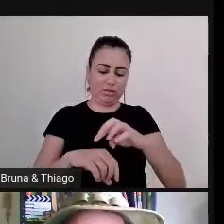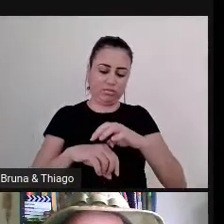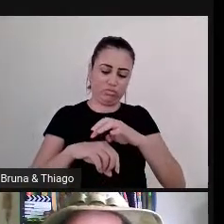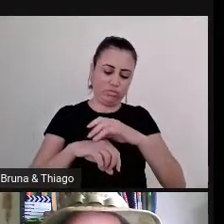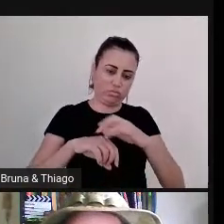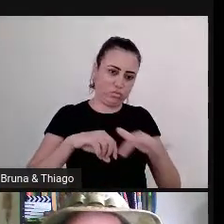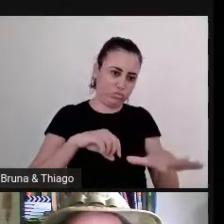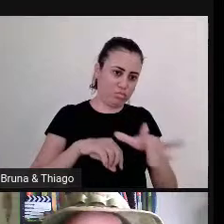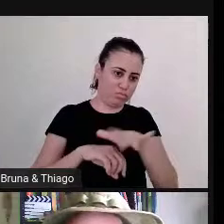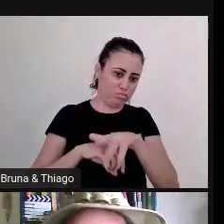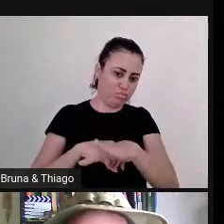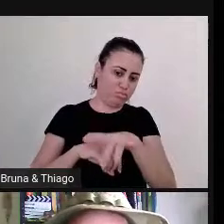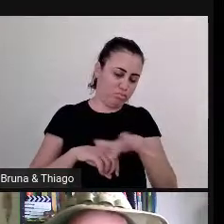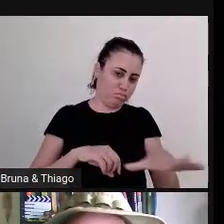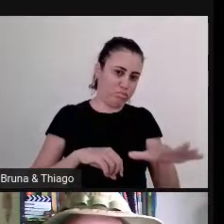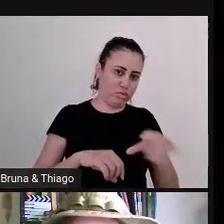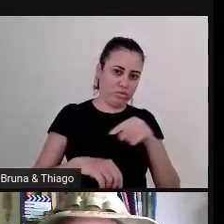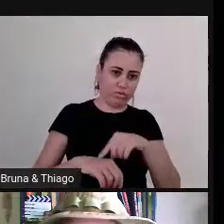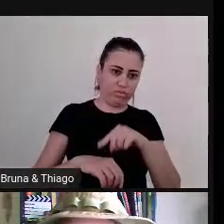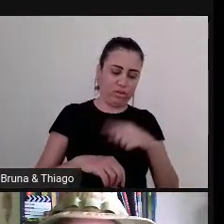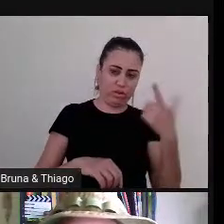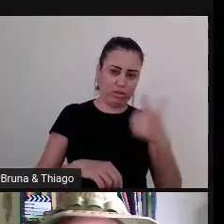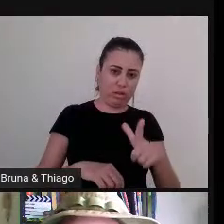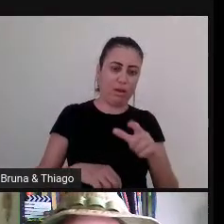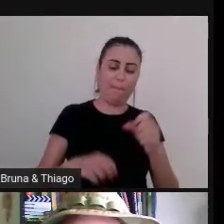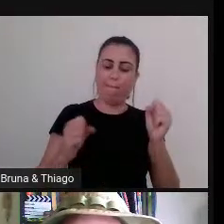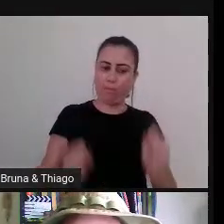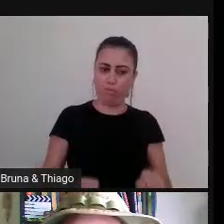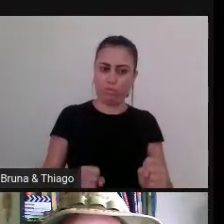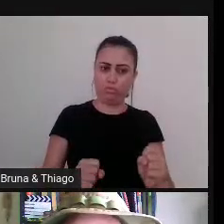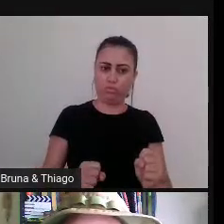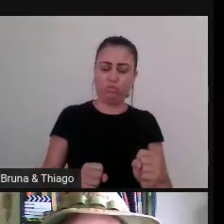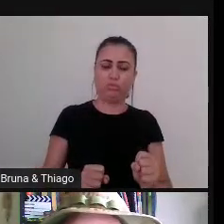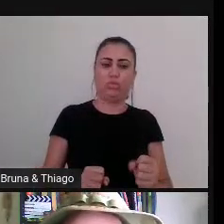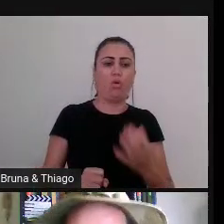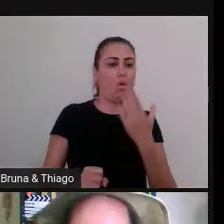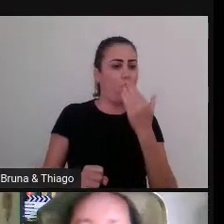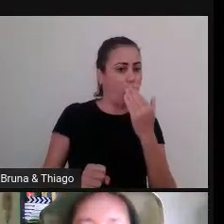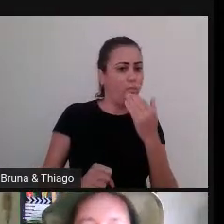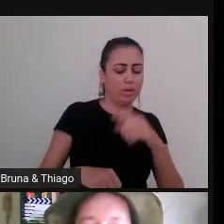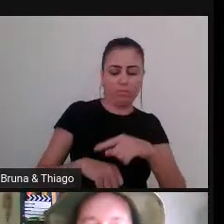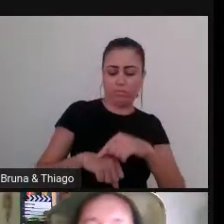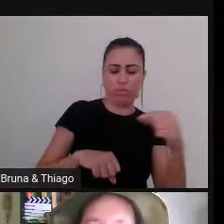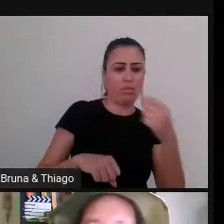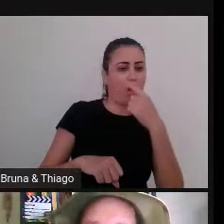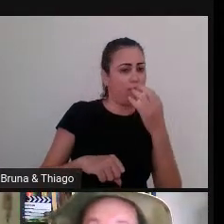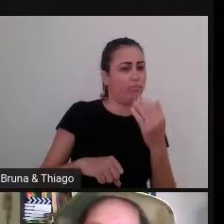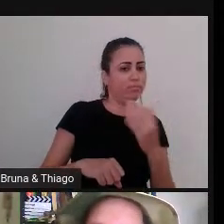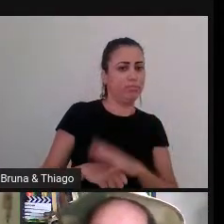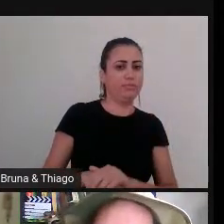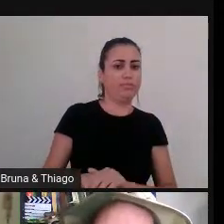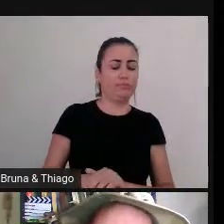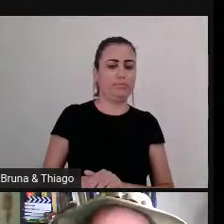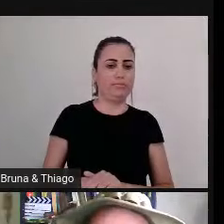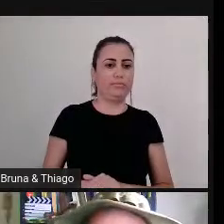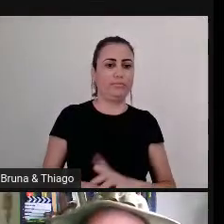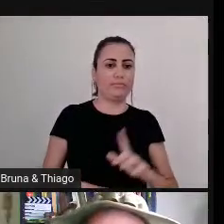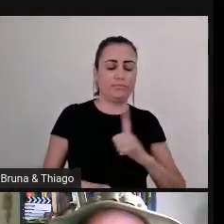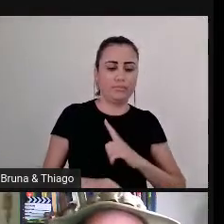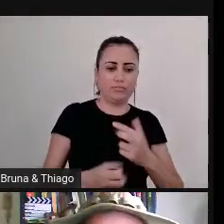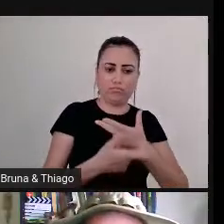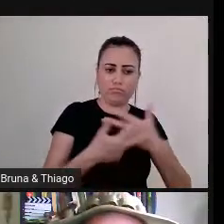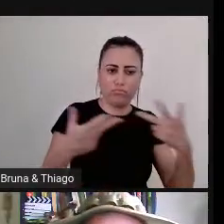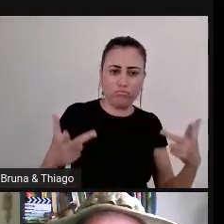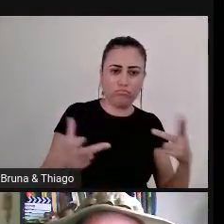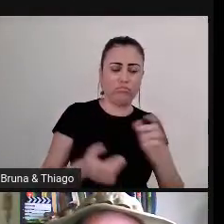silvestris. Né? Ele é do gênero Titius. Dá para ver aqui que tem um outro espinhãozinho meio aqui, ó. Às vezes tem o gênero Ananteris também, que confunde um